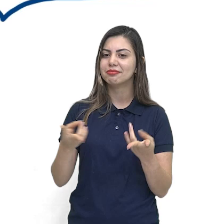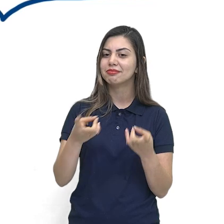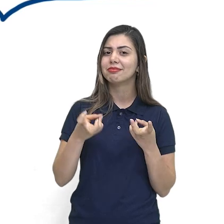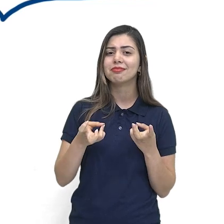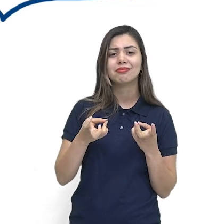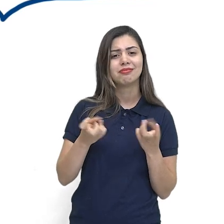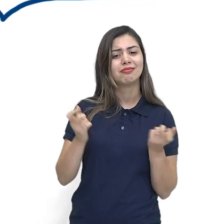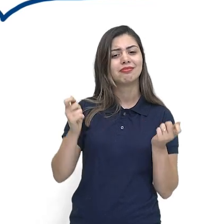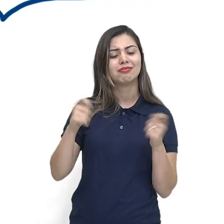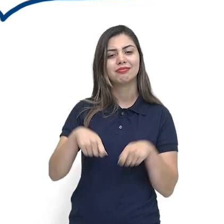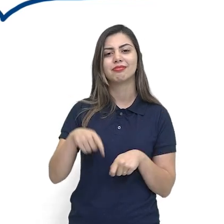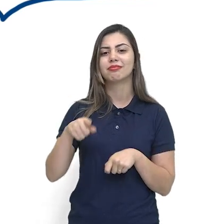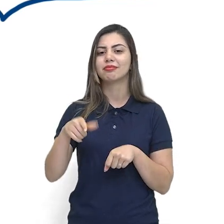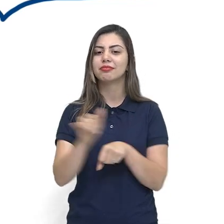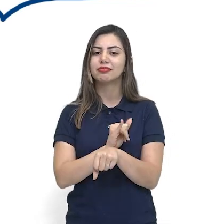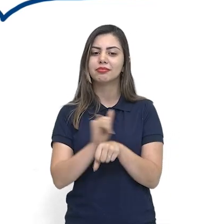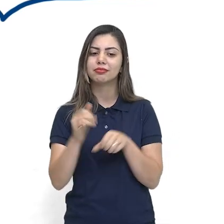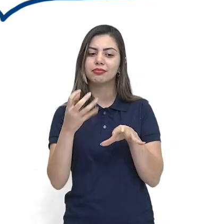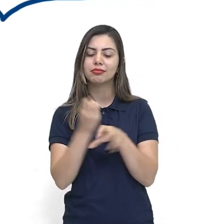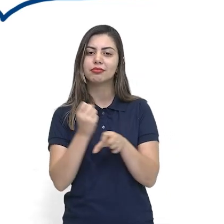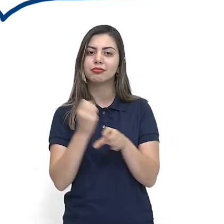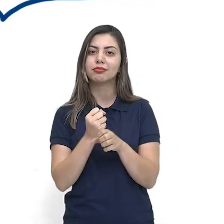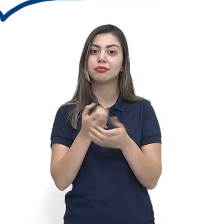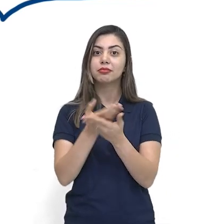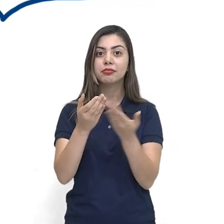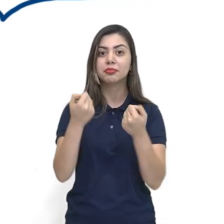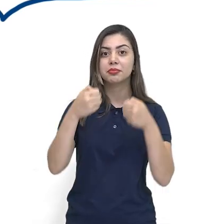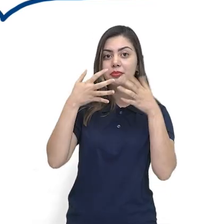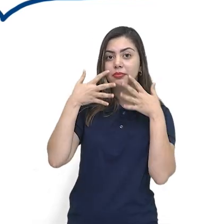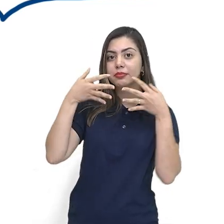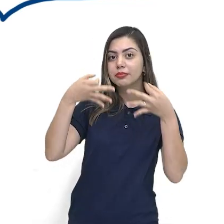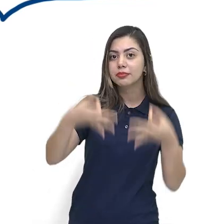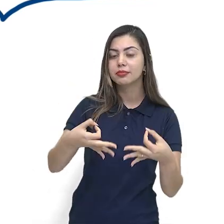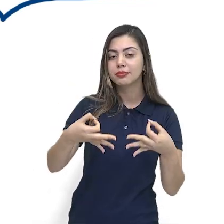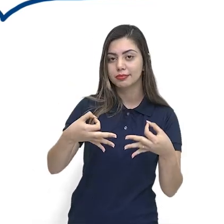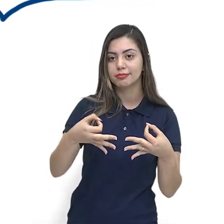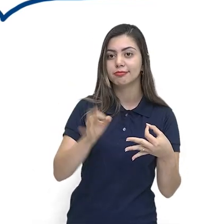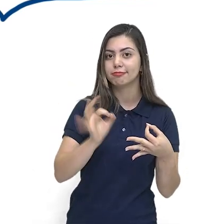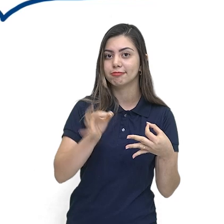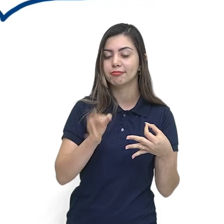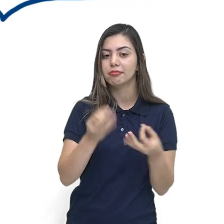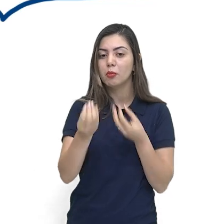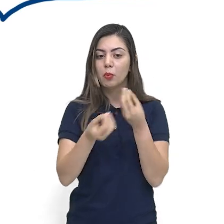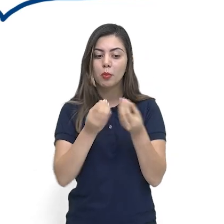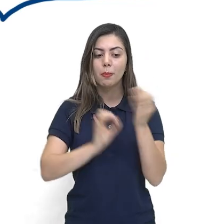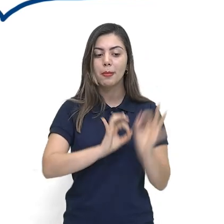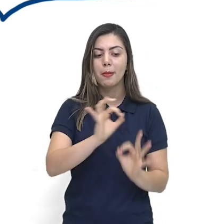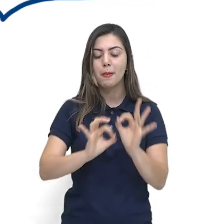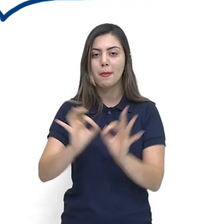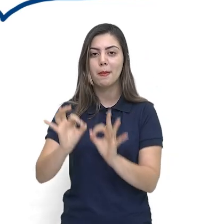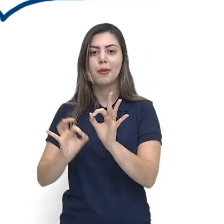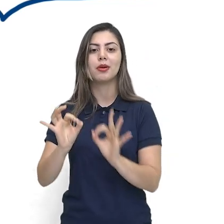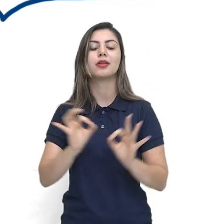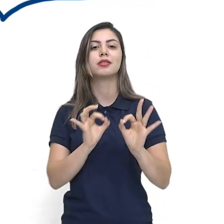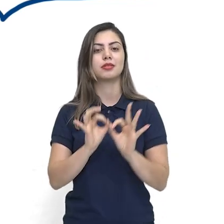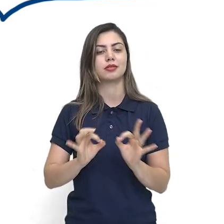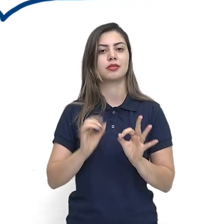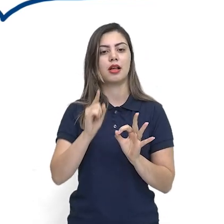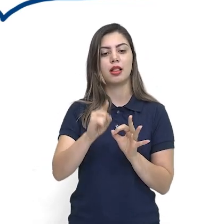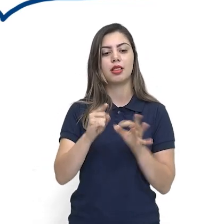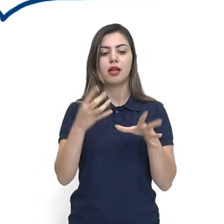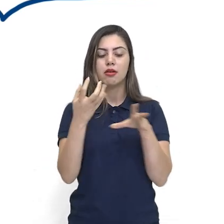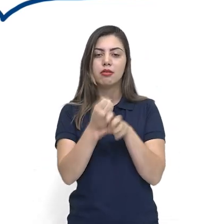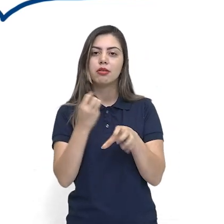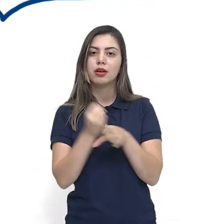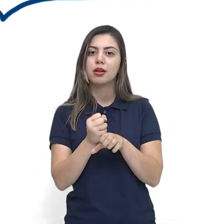que você tem que estar atento a estruturar o teu problema. Para você estruturar o teu